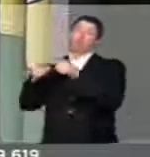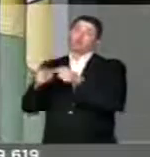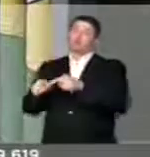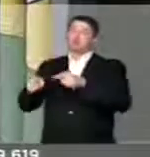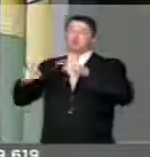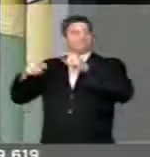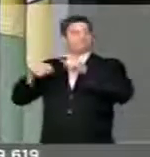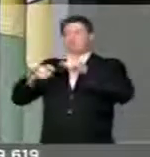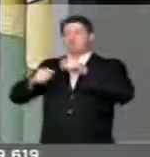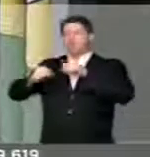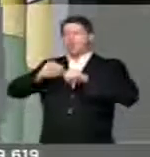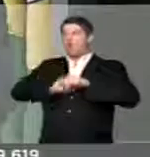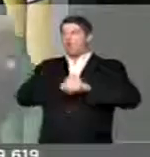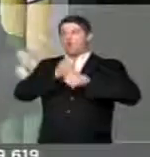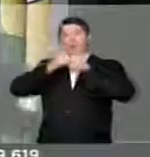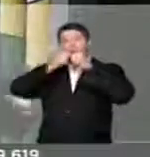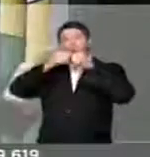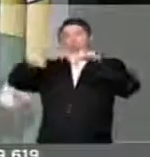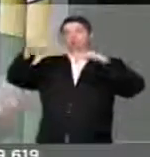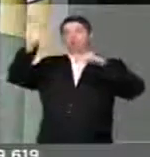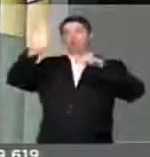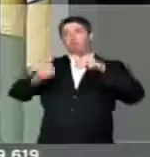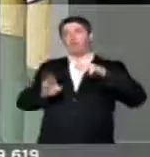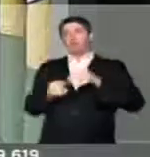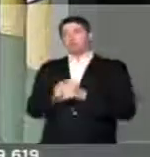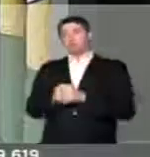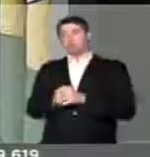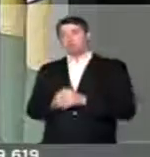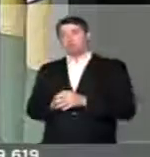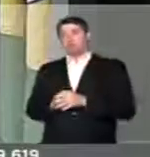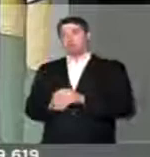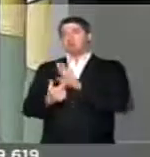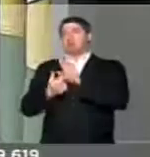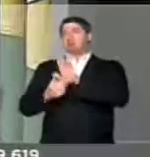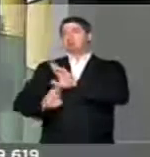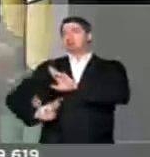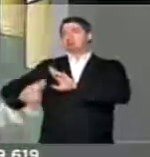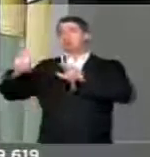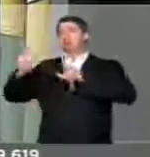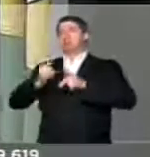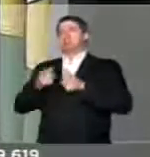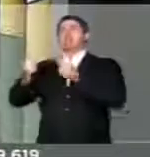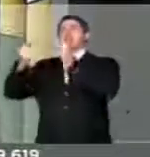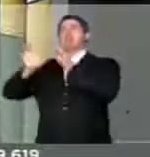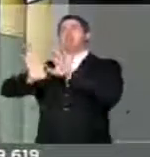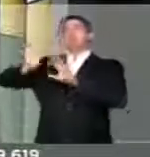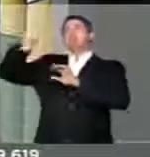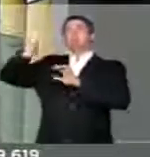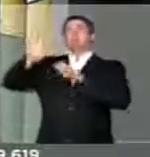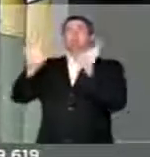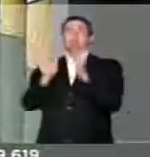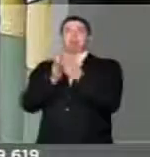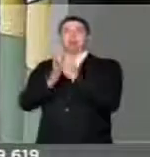que semearam o ódio nesse país, criando diferenças entre ricos e pobres,